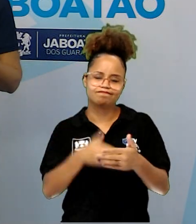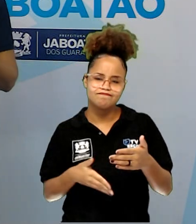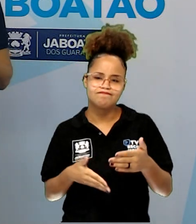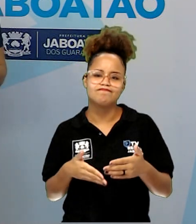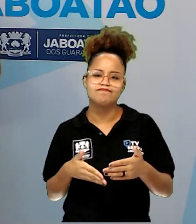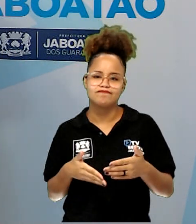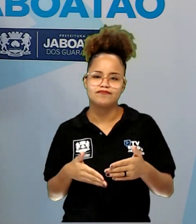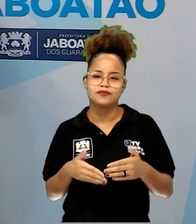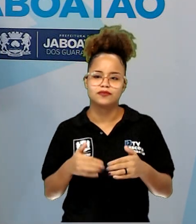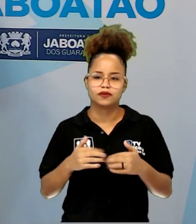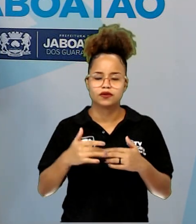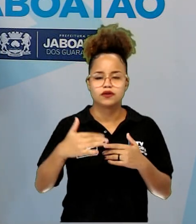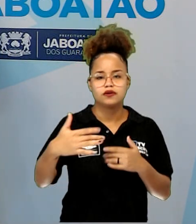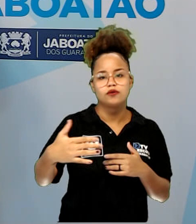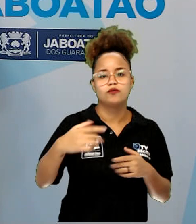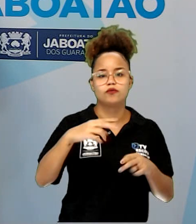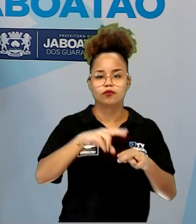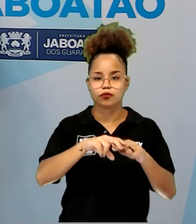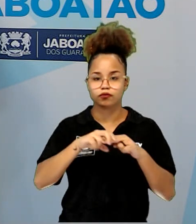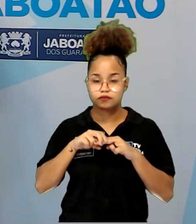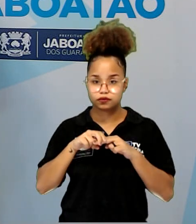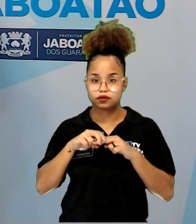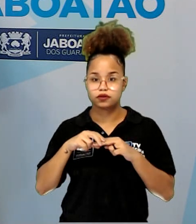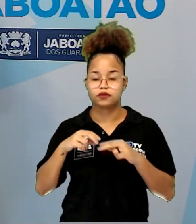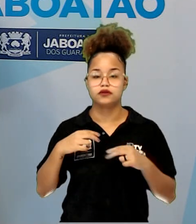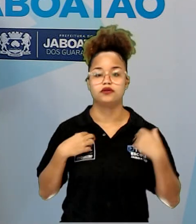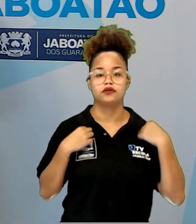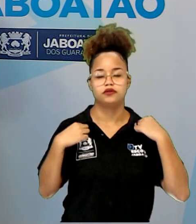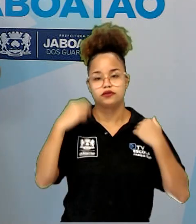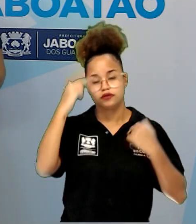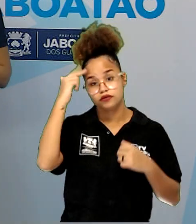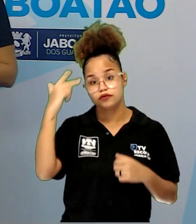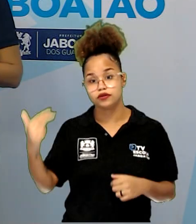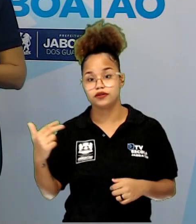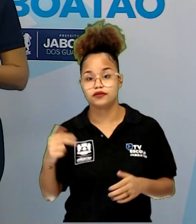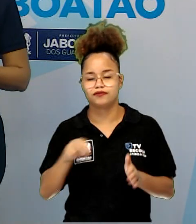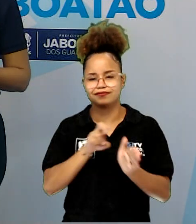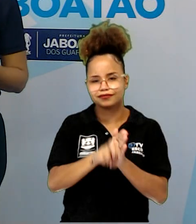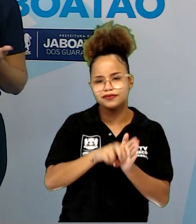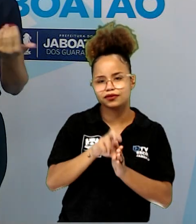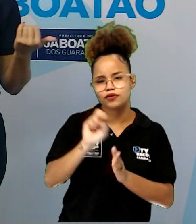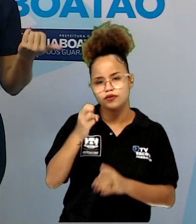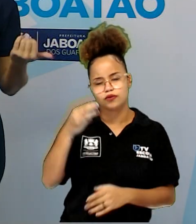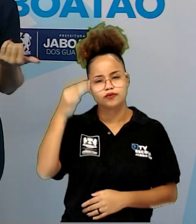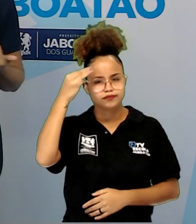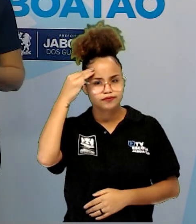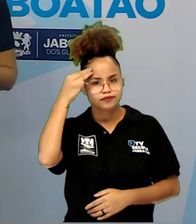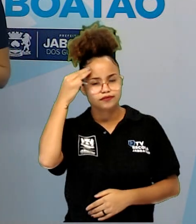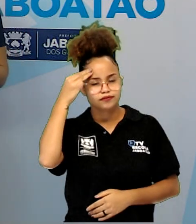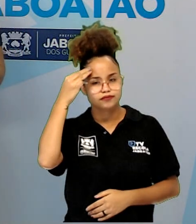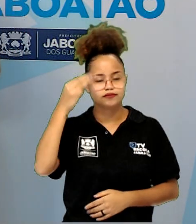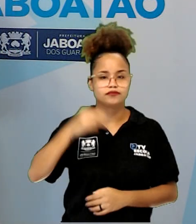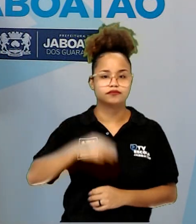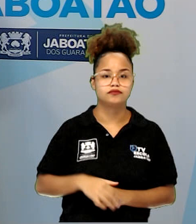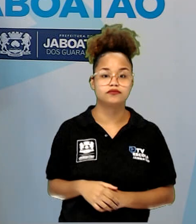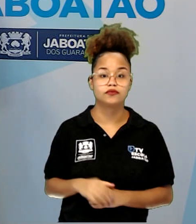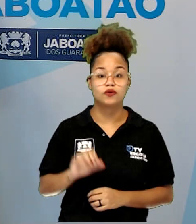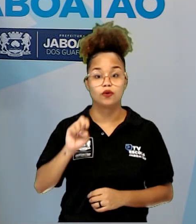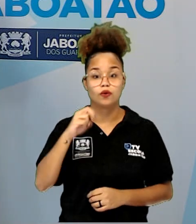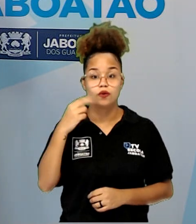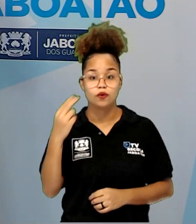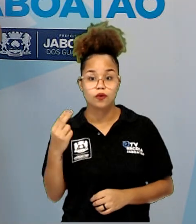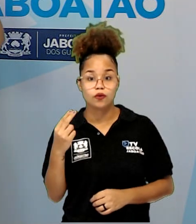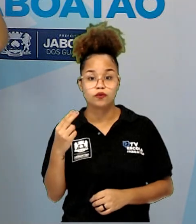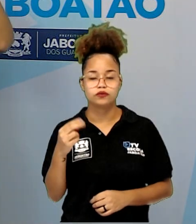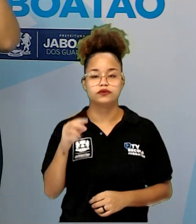de longo prazo de natureza física, intelectual, ou seja, mental, ou